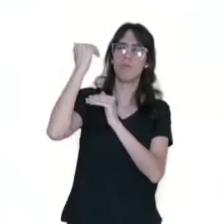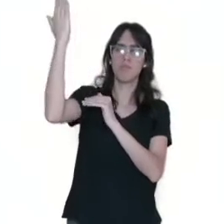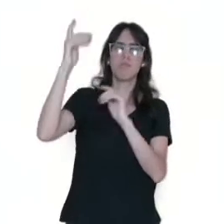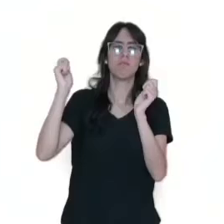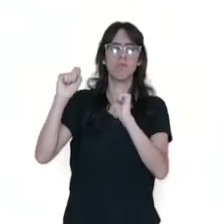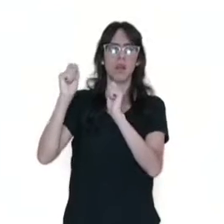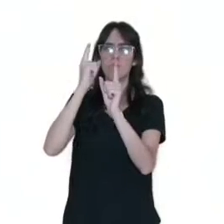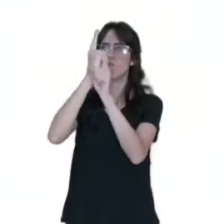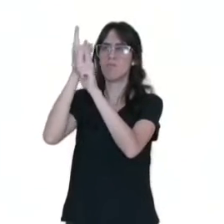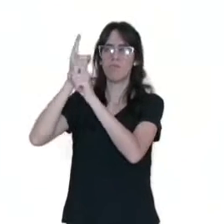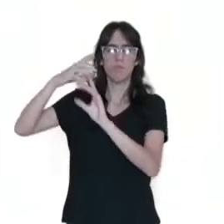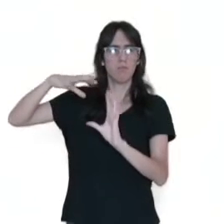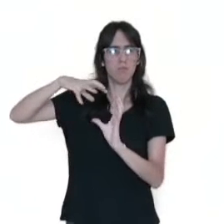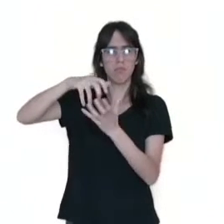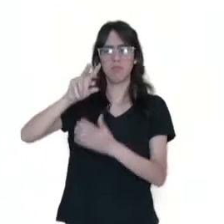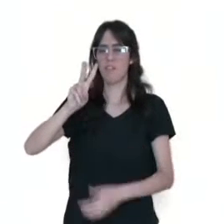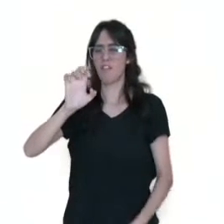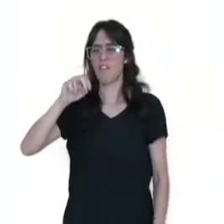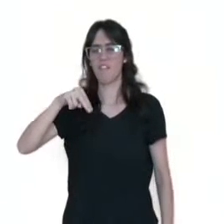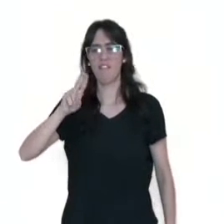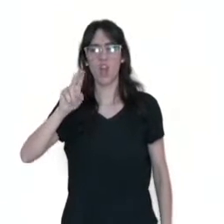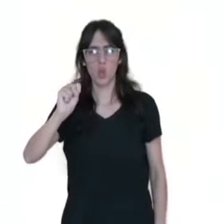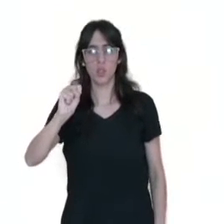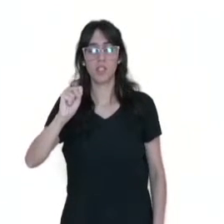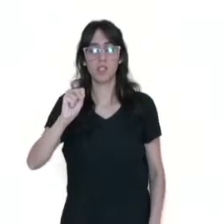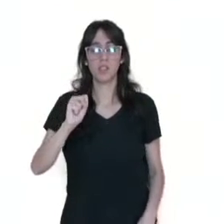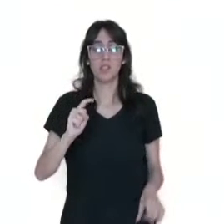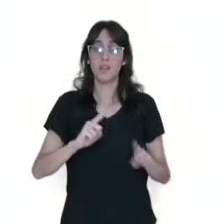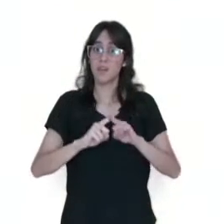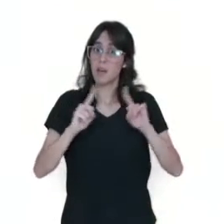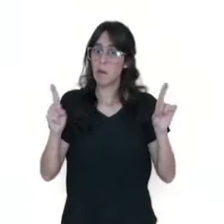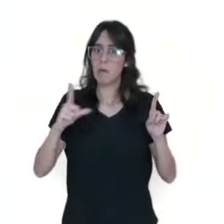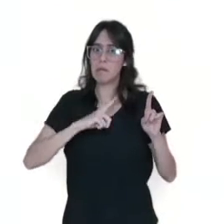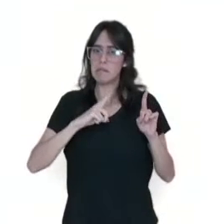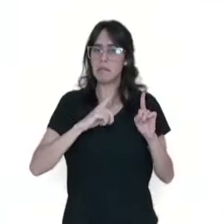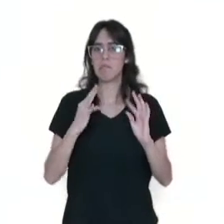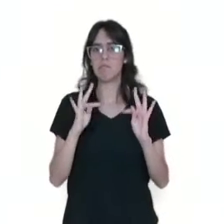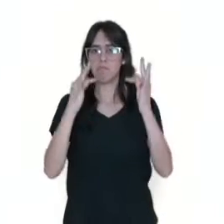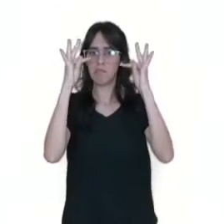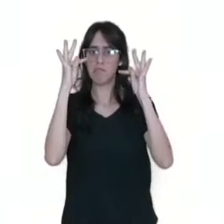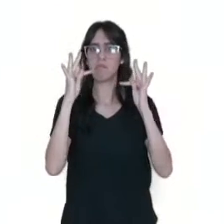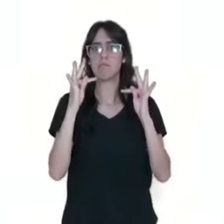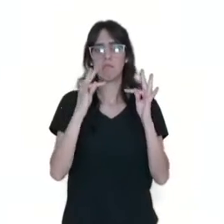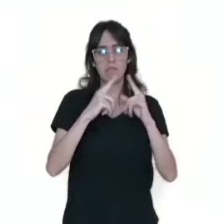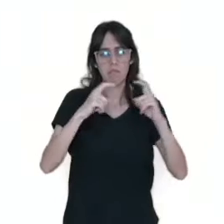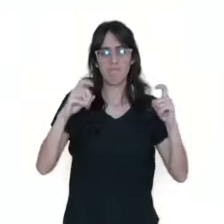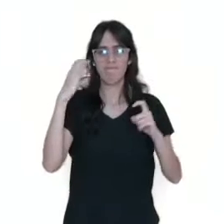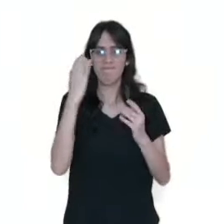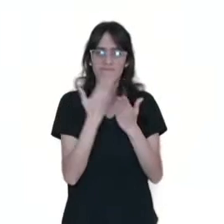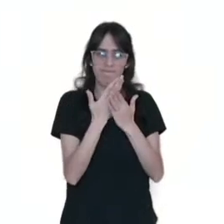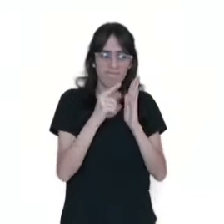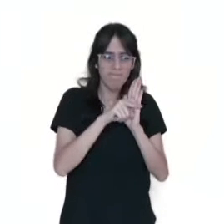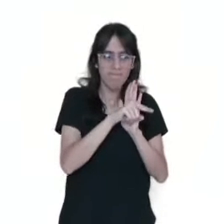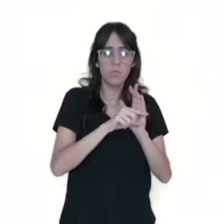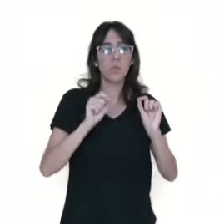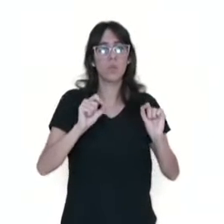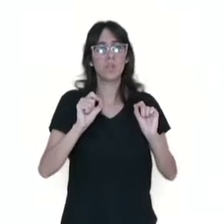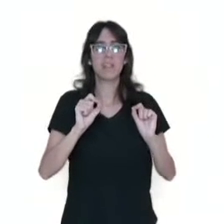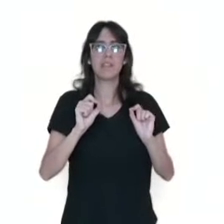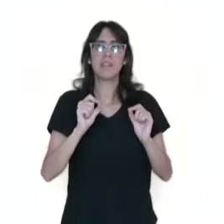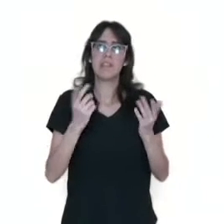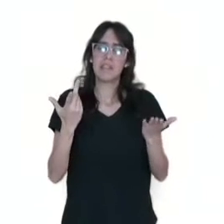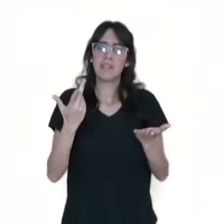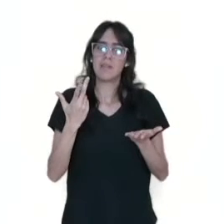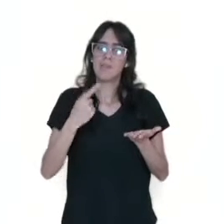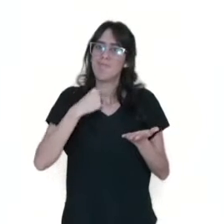precisão surpreendente. Mas ao lado desses triunfos científicos e tecnológicos, existe uma ineficiência